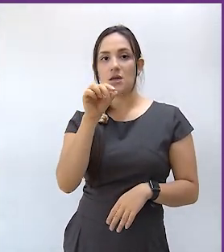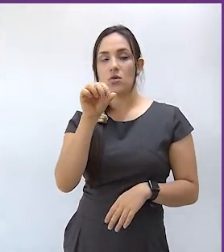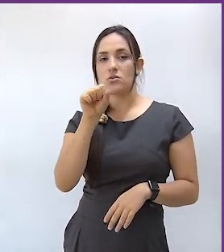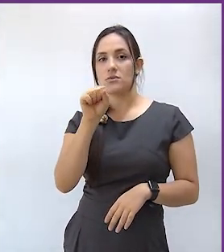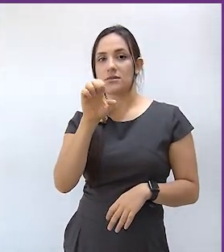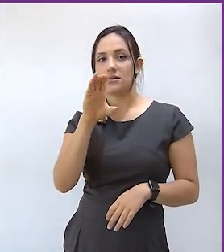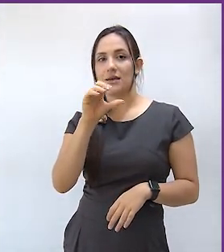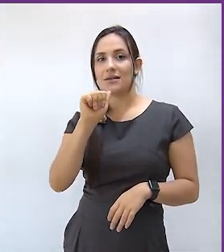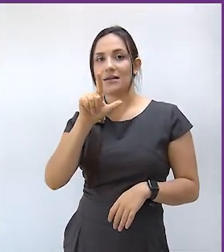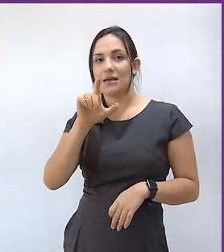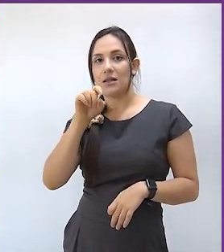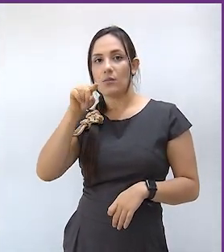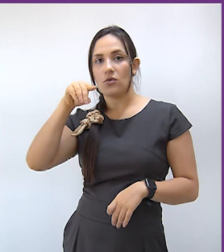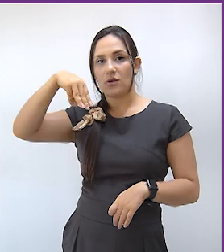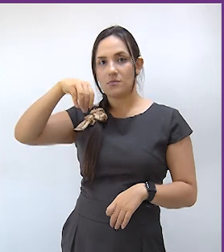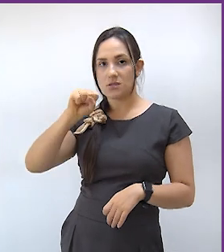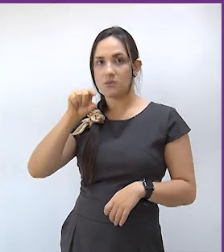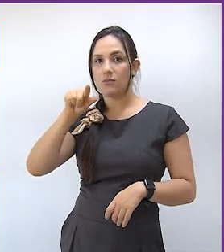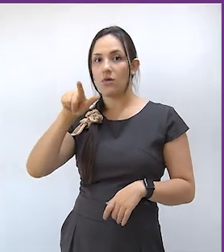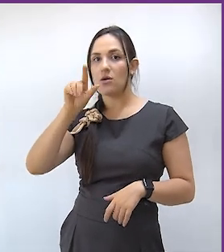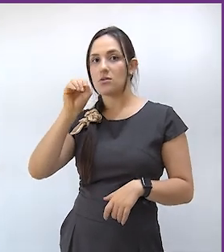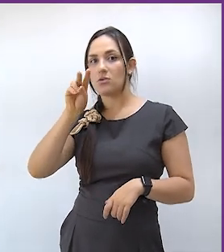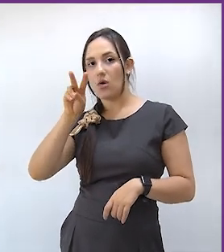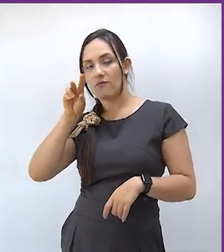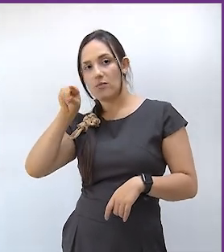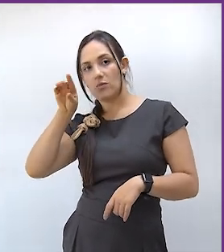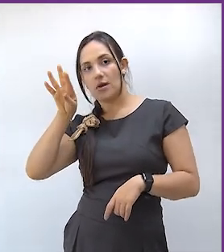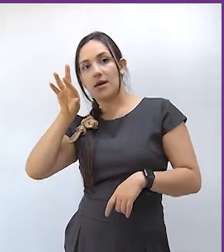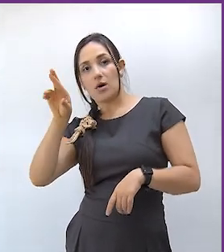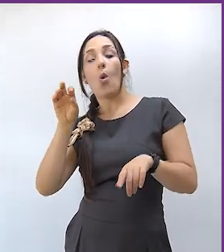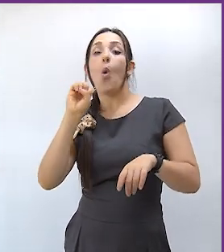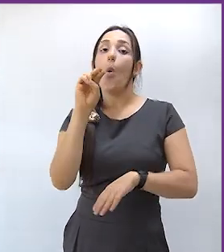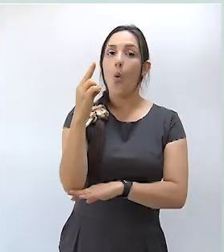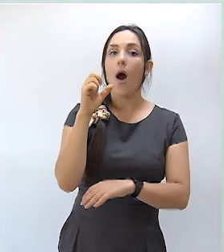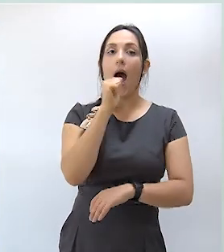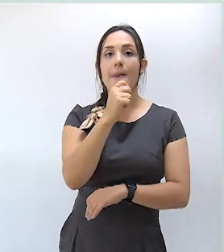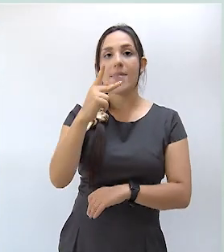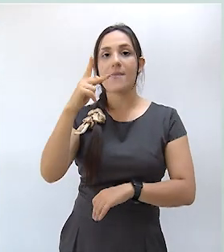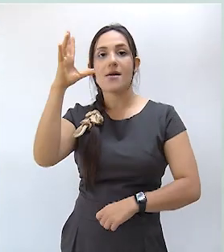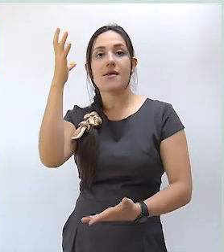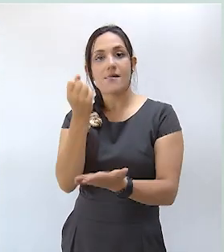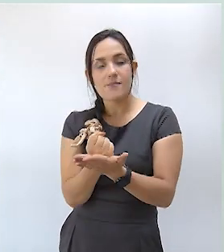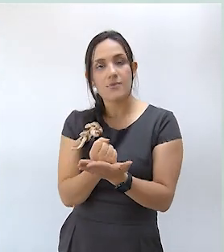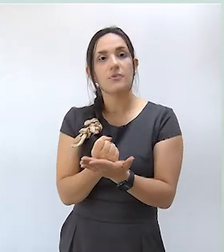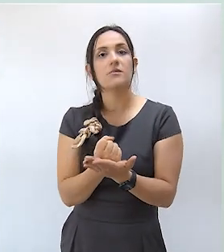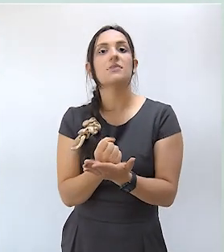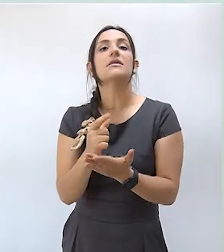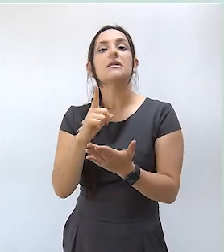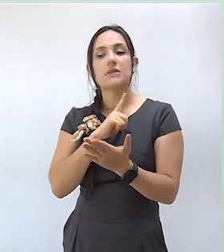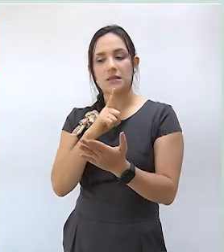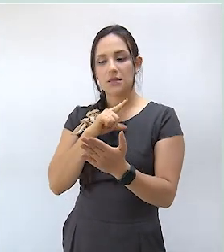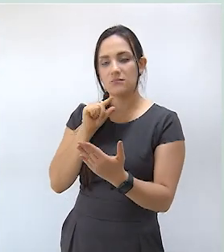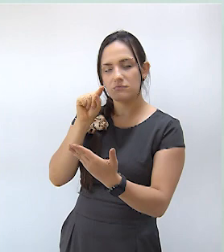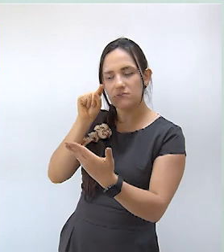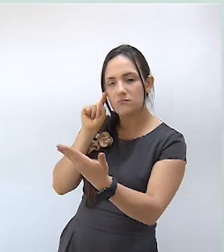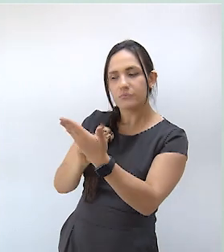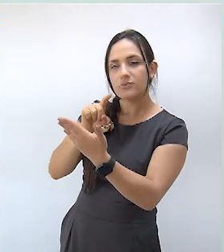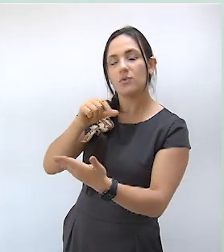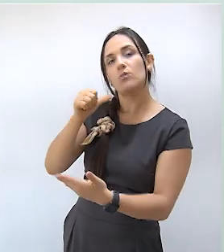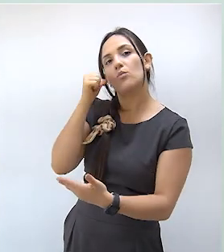www não se cale. Ms.gov.br Ah e ainda pelo aplicativo